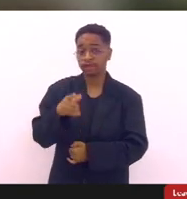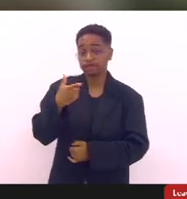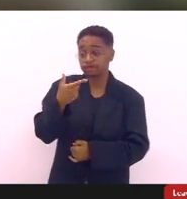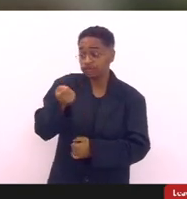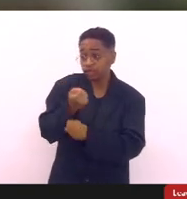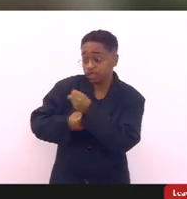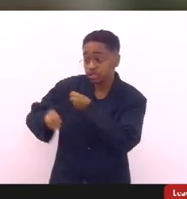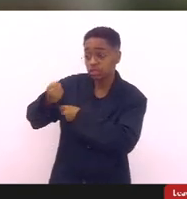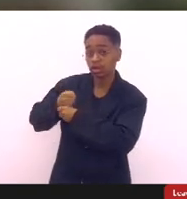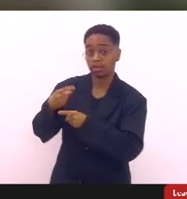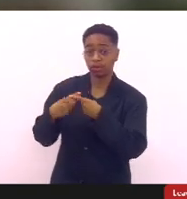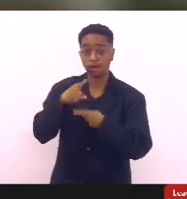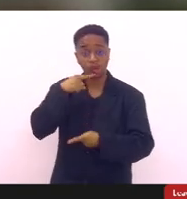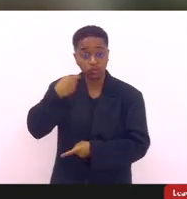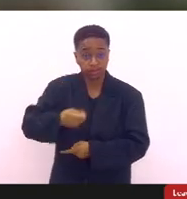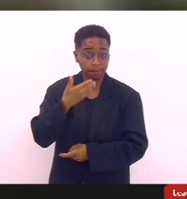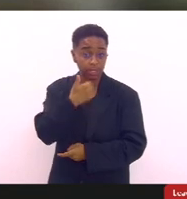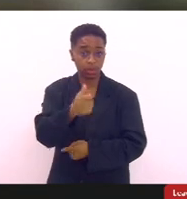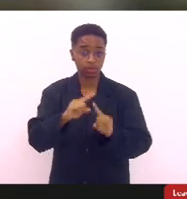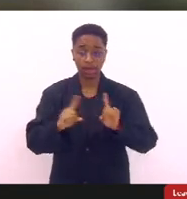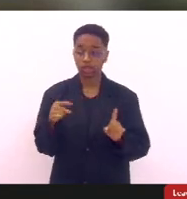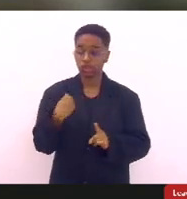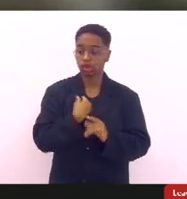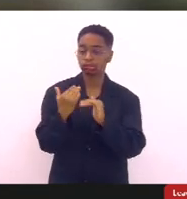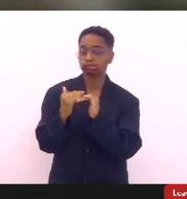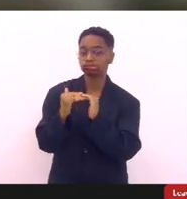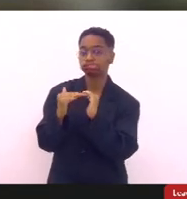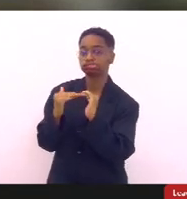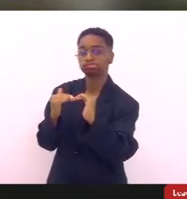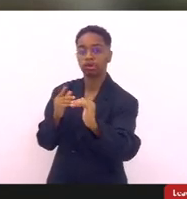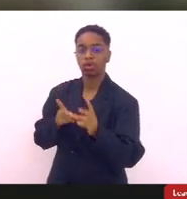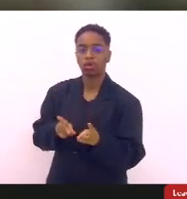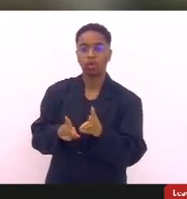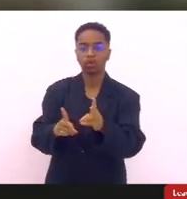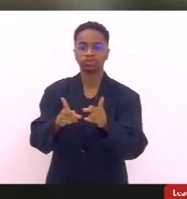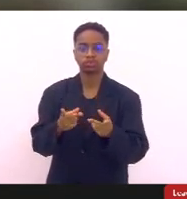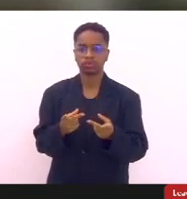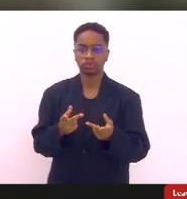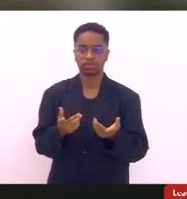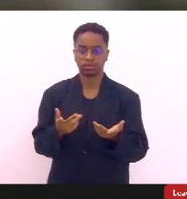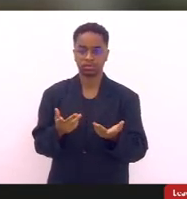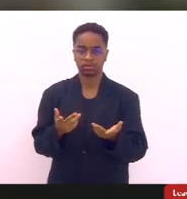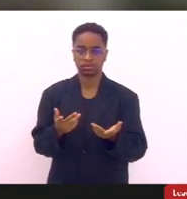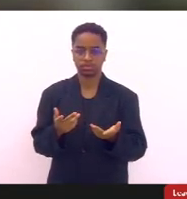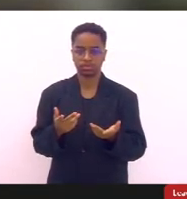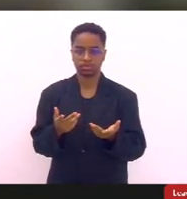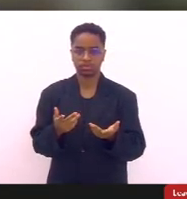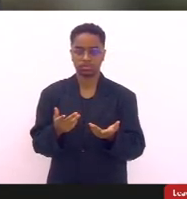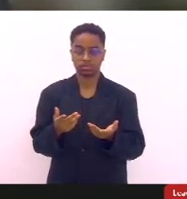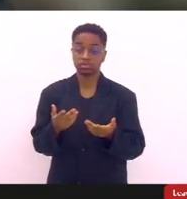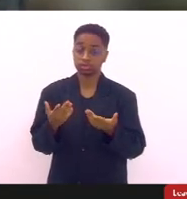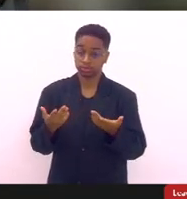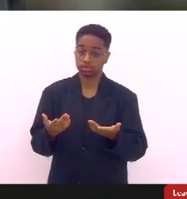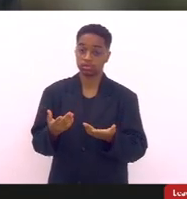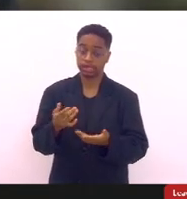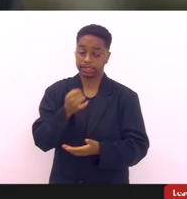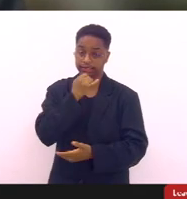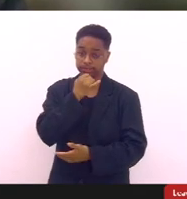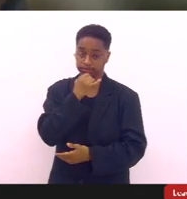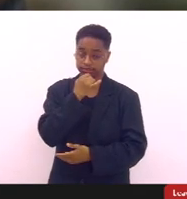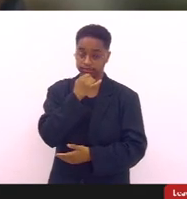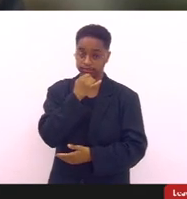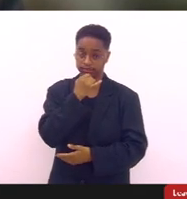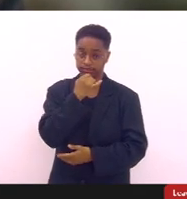que a Rússia melhorou, mas nós não. A Rússia melhorou, mas nós não. A questão existe, por exemplo,